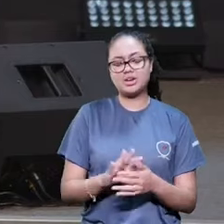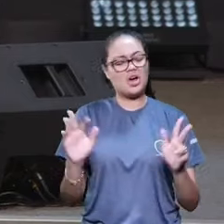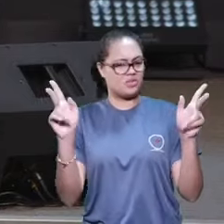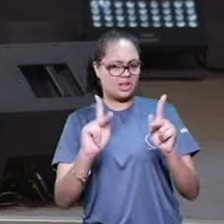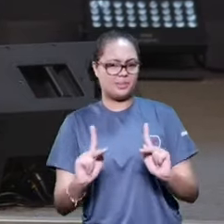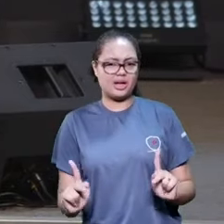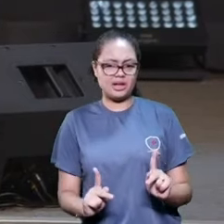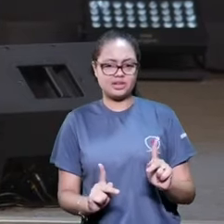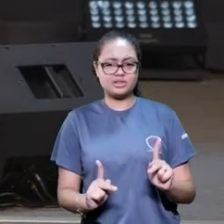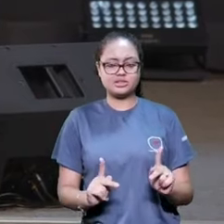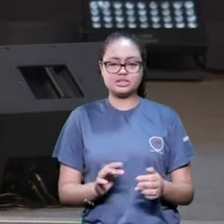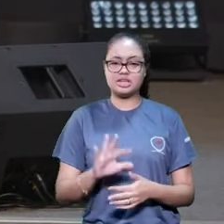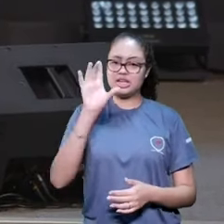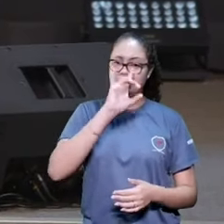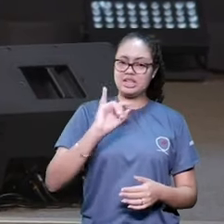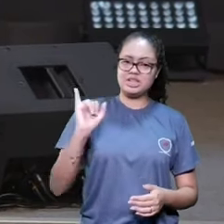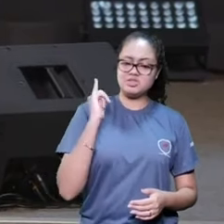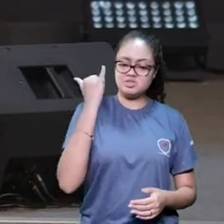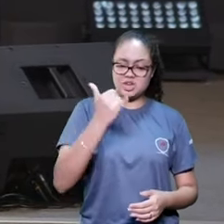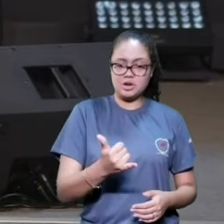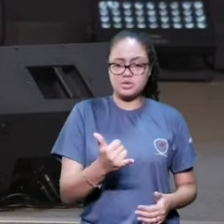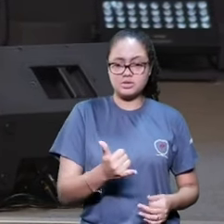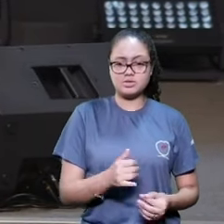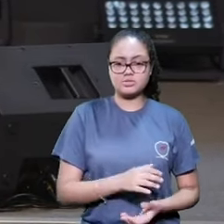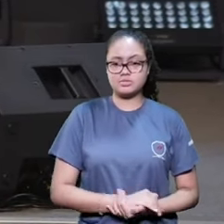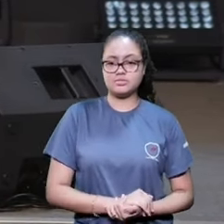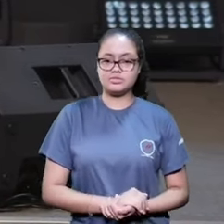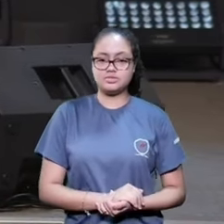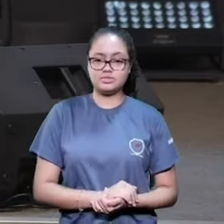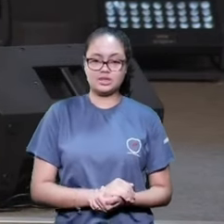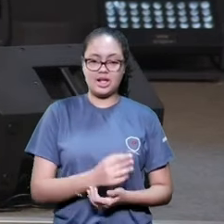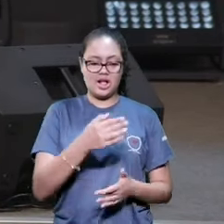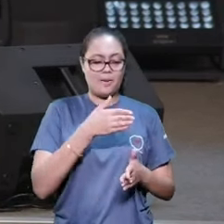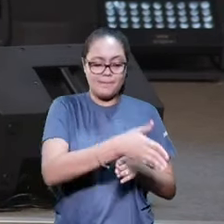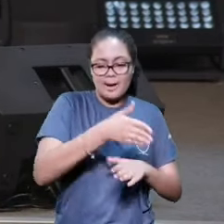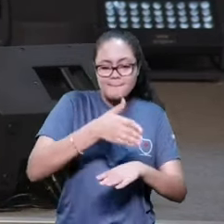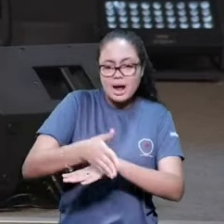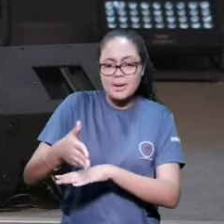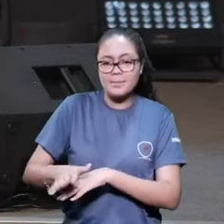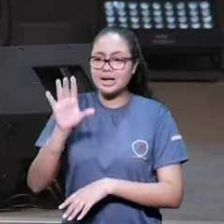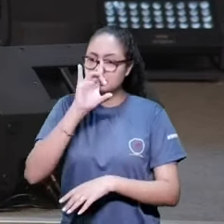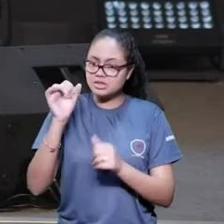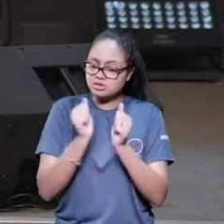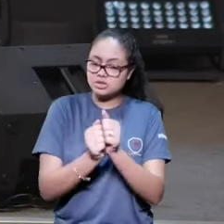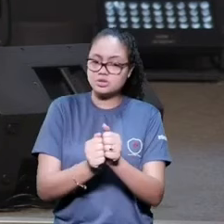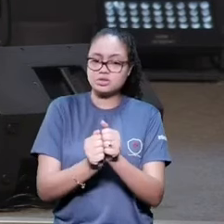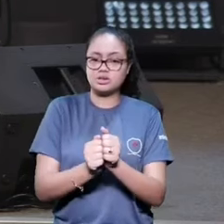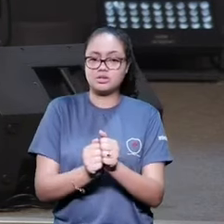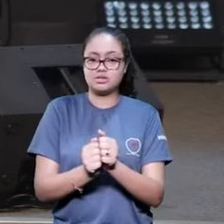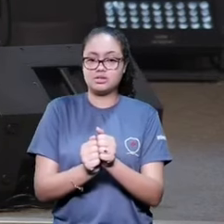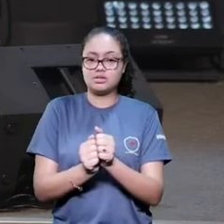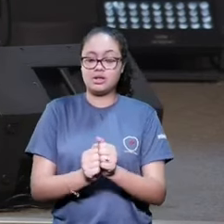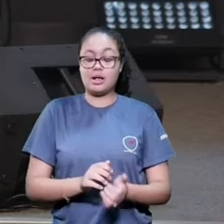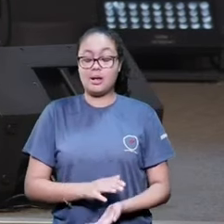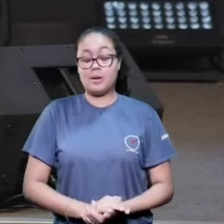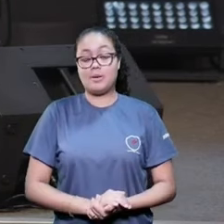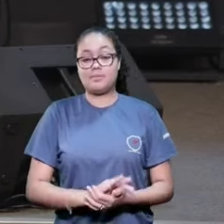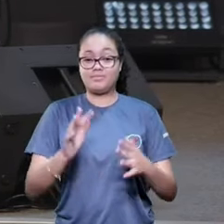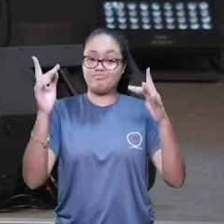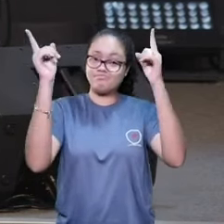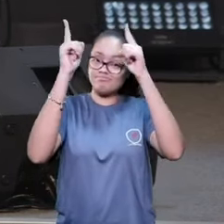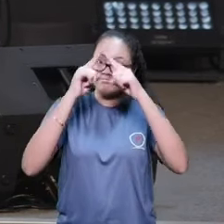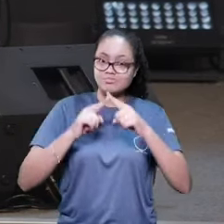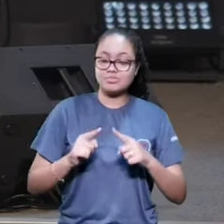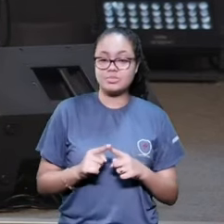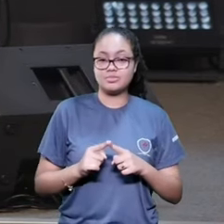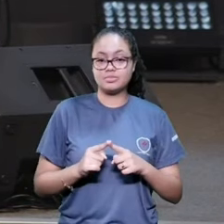paz. Deus falou com ele, fala com ela. Vai na esquina, vai no hospital, onde tiver que ir, Deus vai. Para realizar o que ele tem para fazer contigo. Eu só